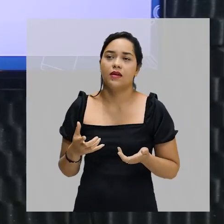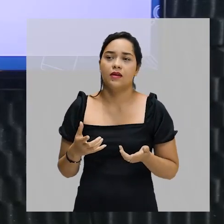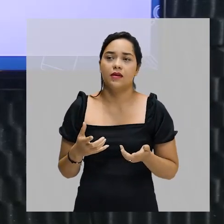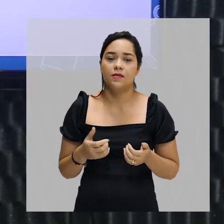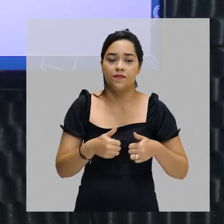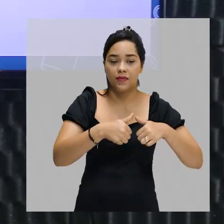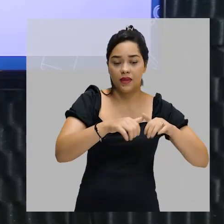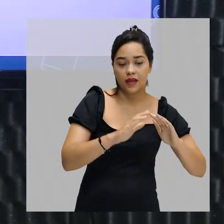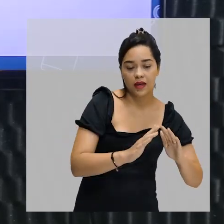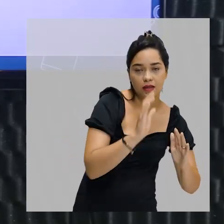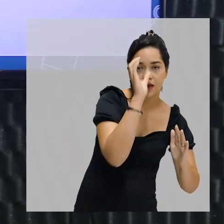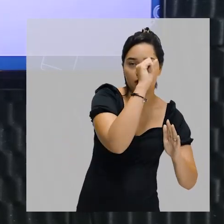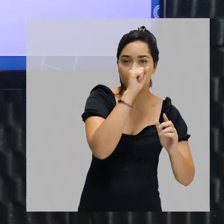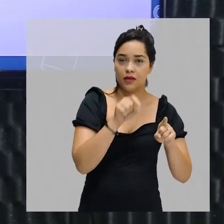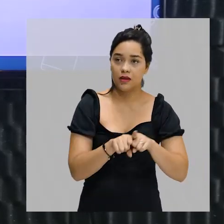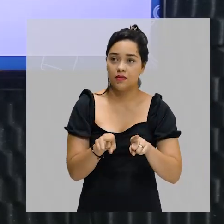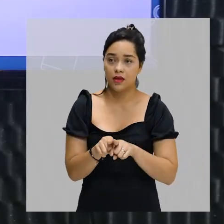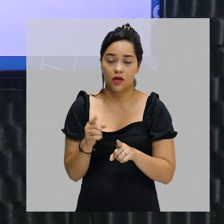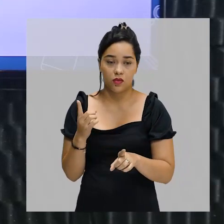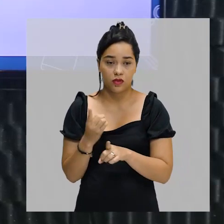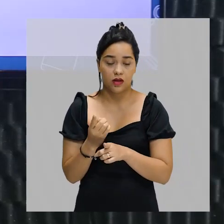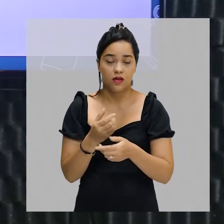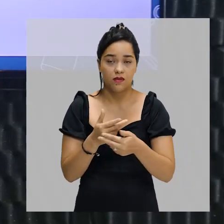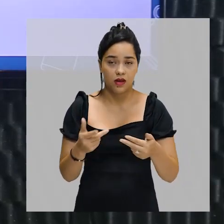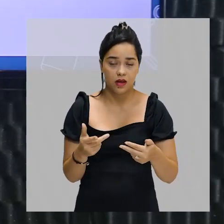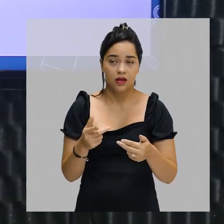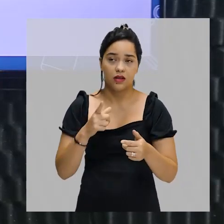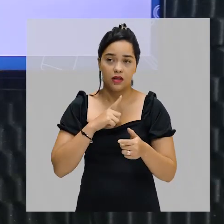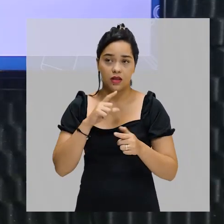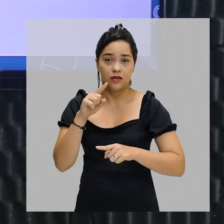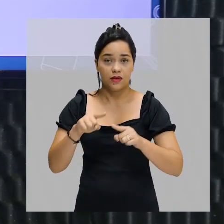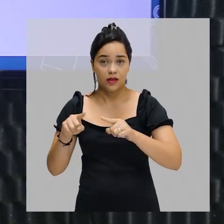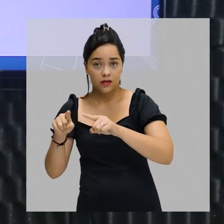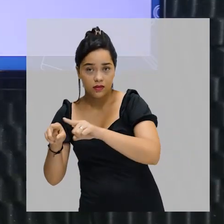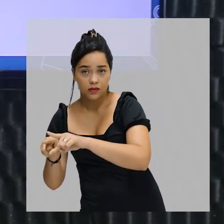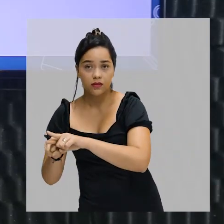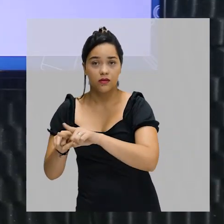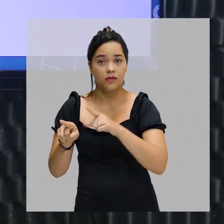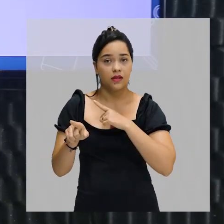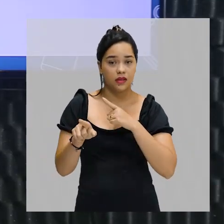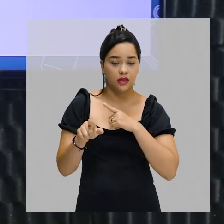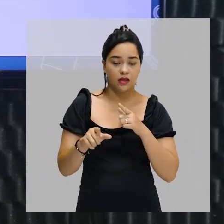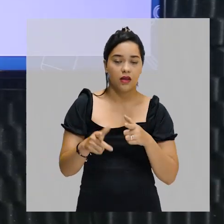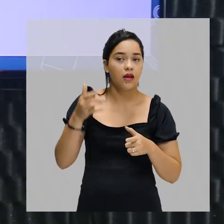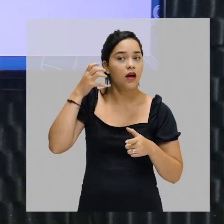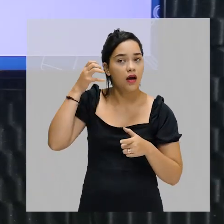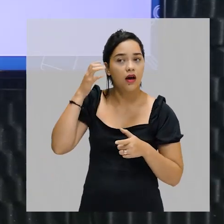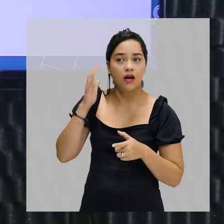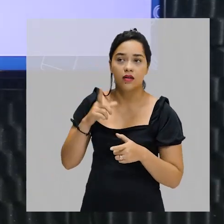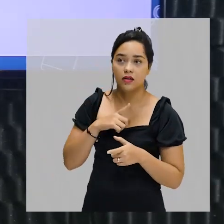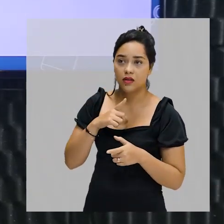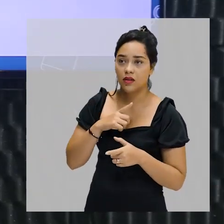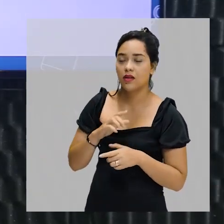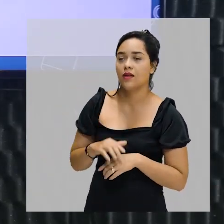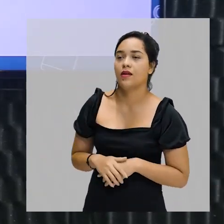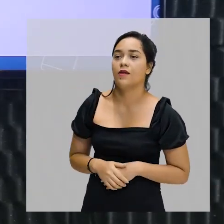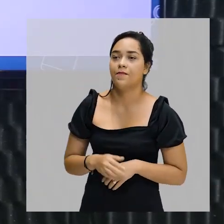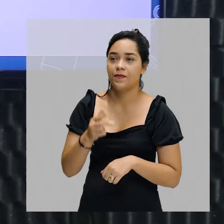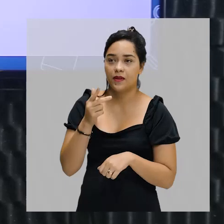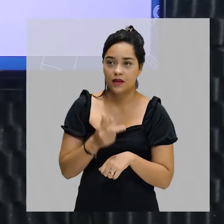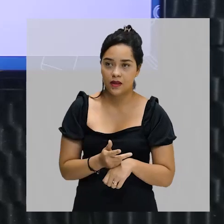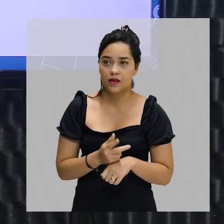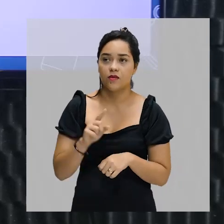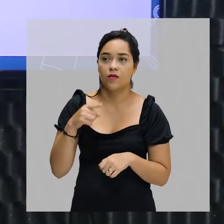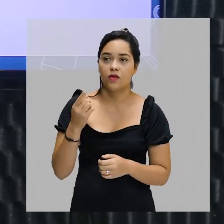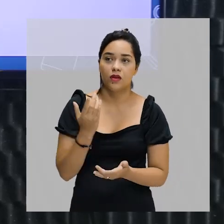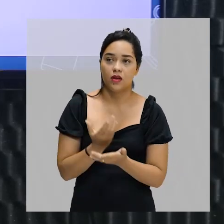Fique em Casa Aprendendo. Lá você vai encontrar todo esse material em áudio. Né? Não é o áudio desta aula, certo? É gravado